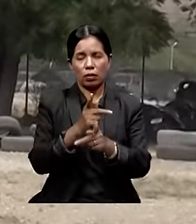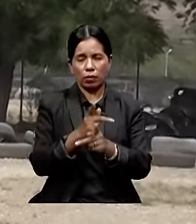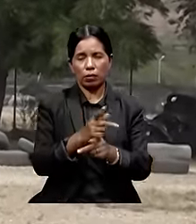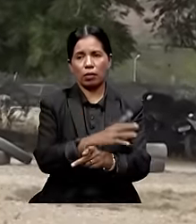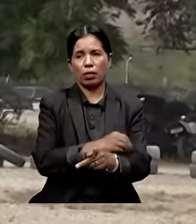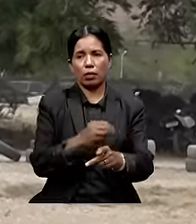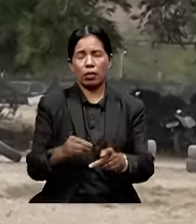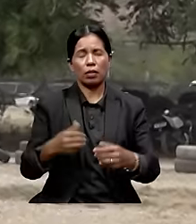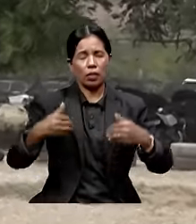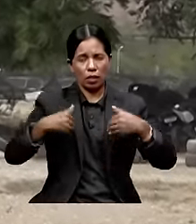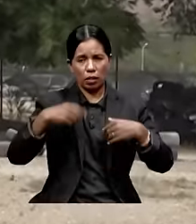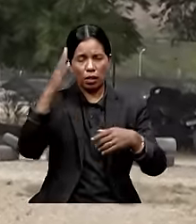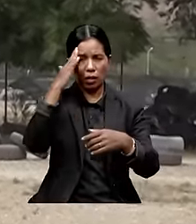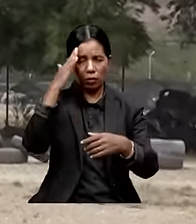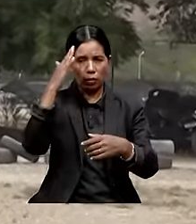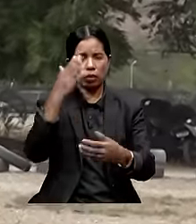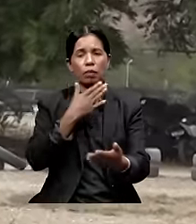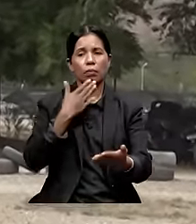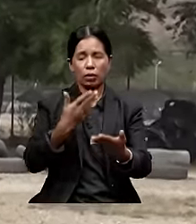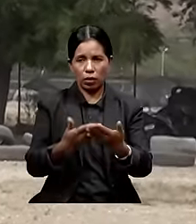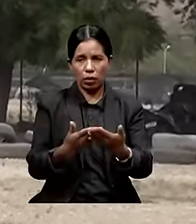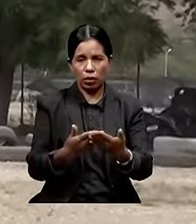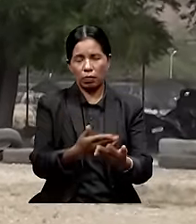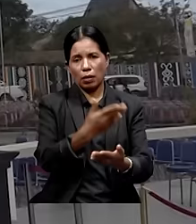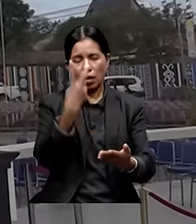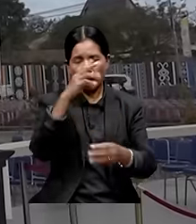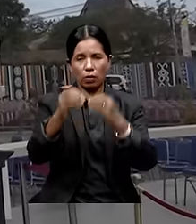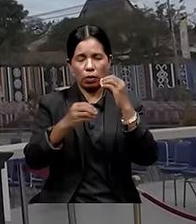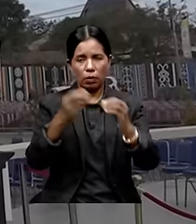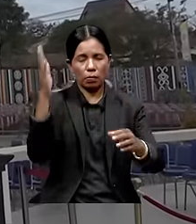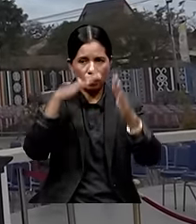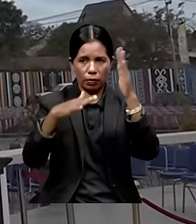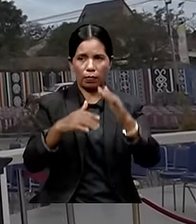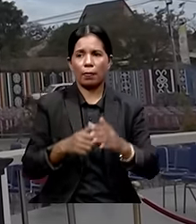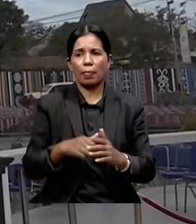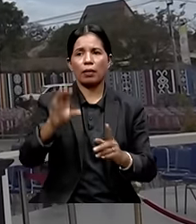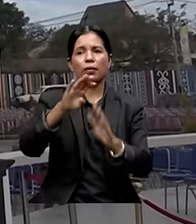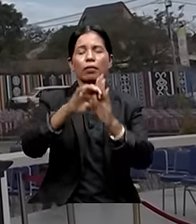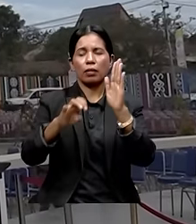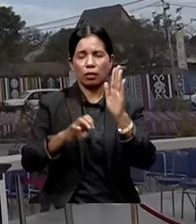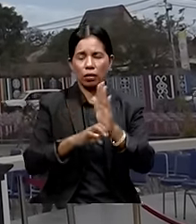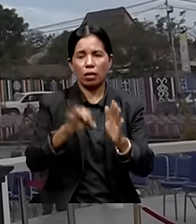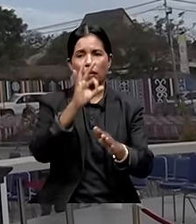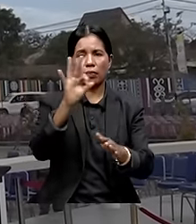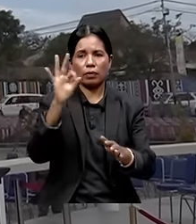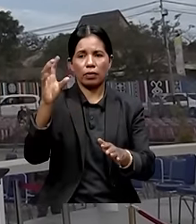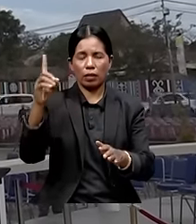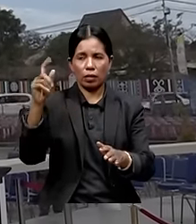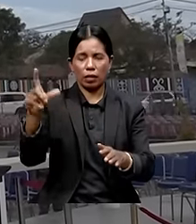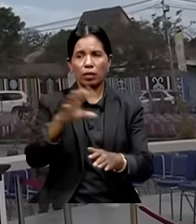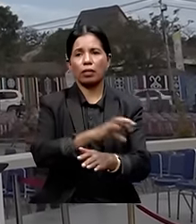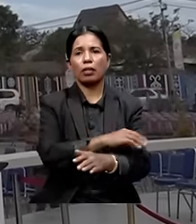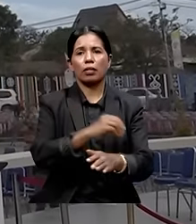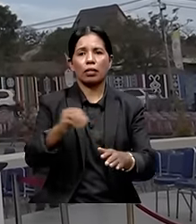Sobretudo, a capacidade subjetiva nebe ou ia para resolver o problema. Chefe Estado Maior General FFDT, Tenente General Falu